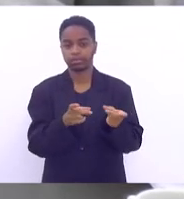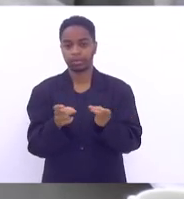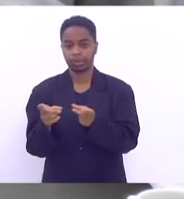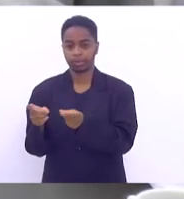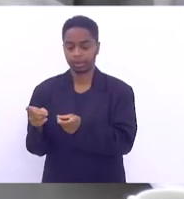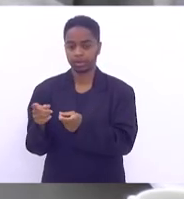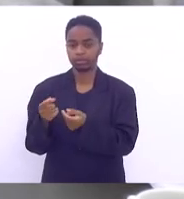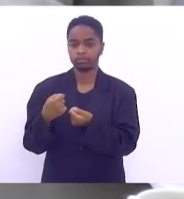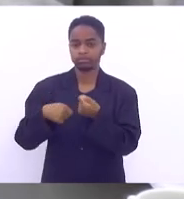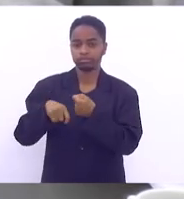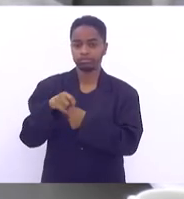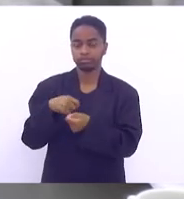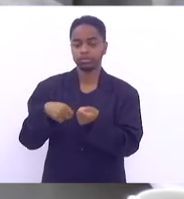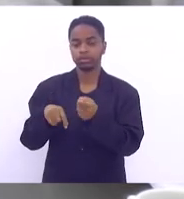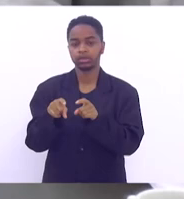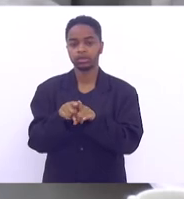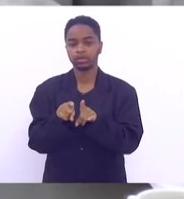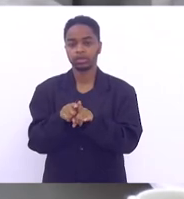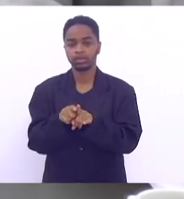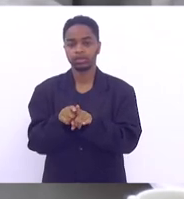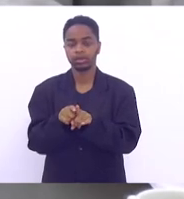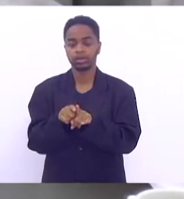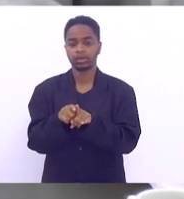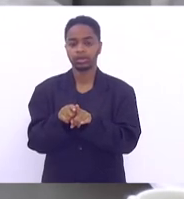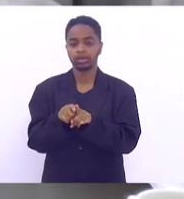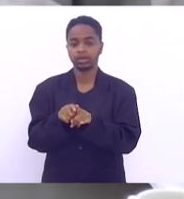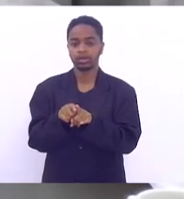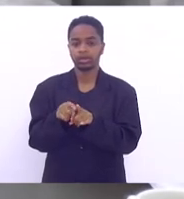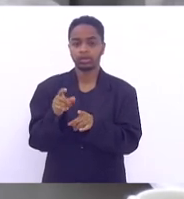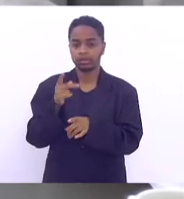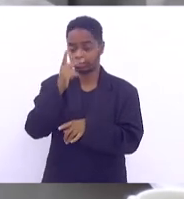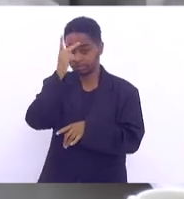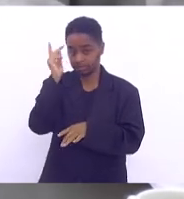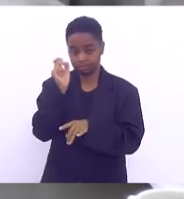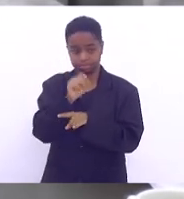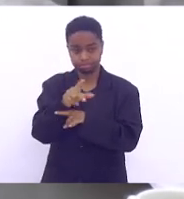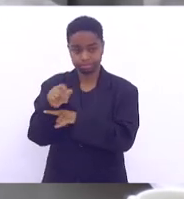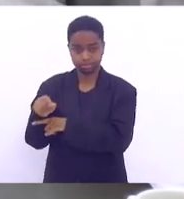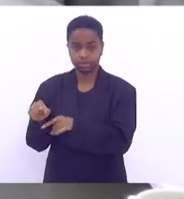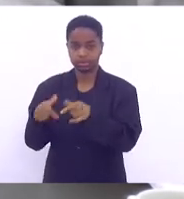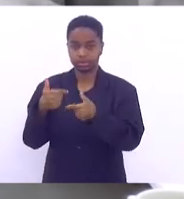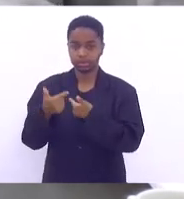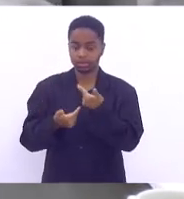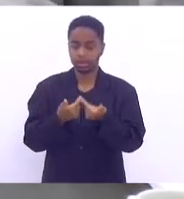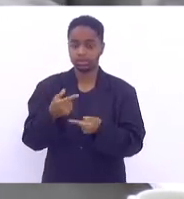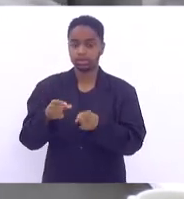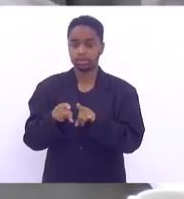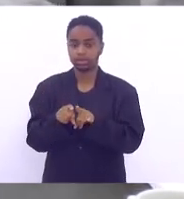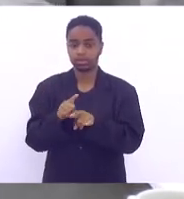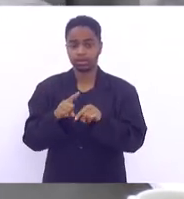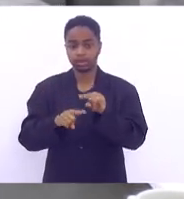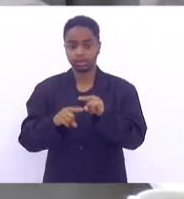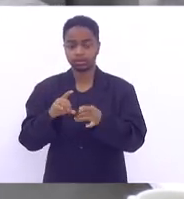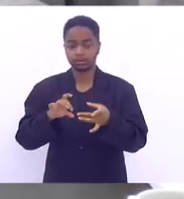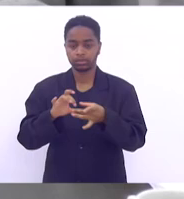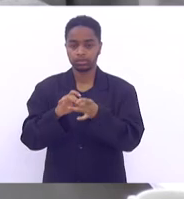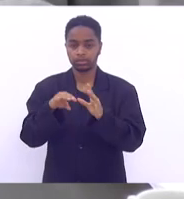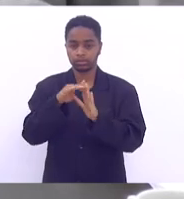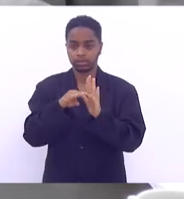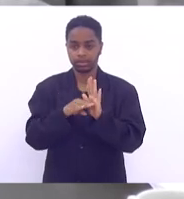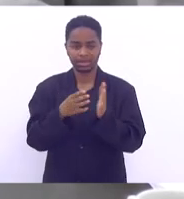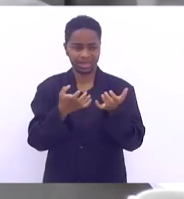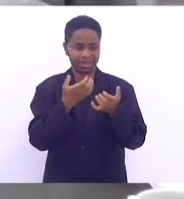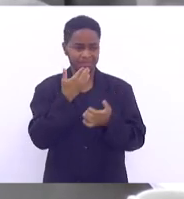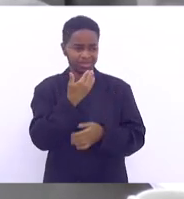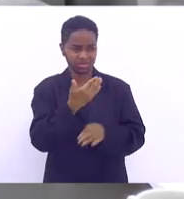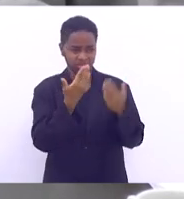e gerenciar as hospedagens, os serviços e produtos do programa. Vossa Excelência não quer pedir vista?